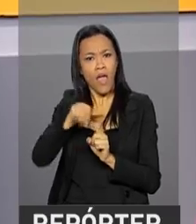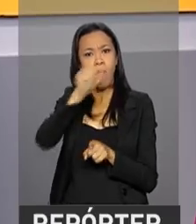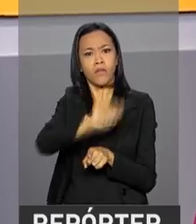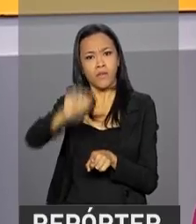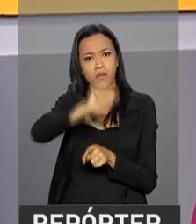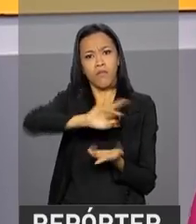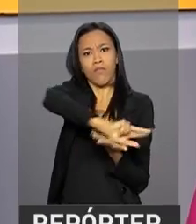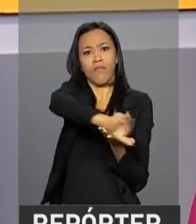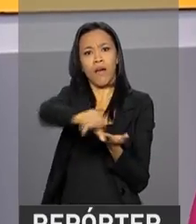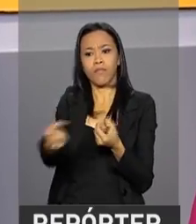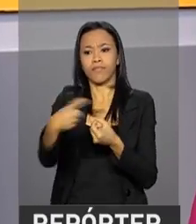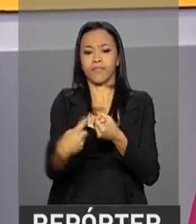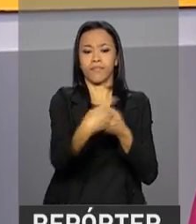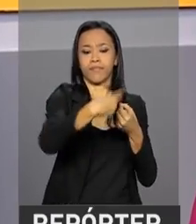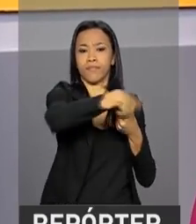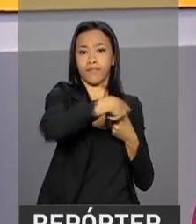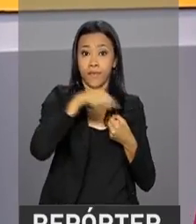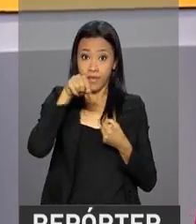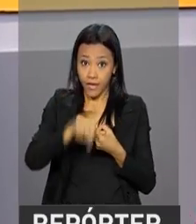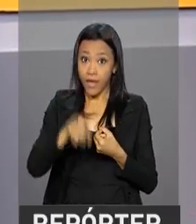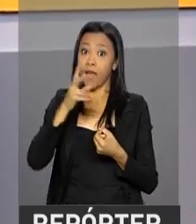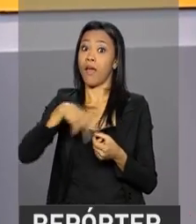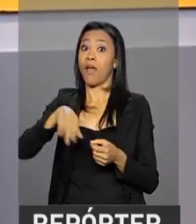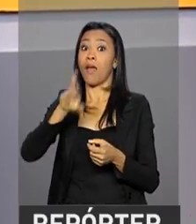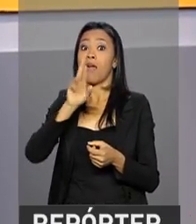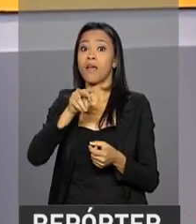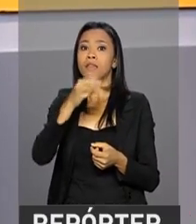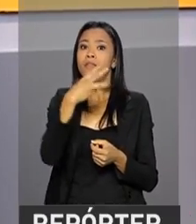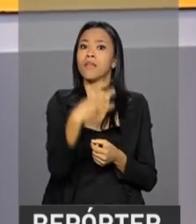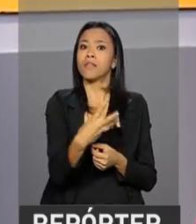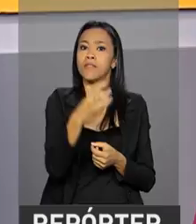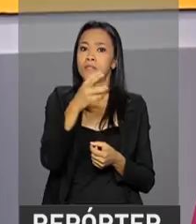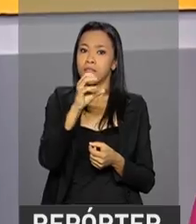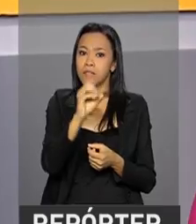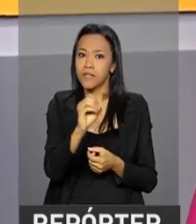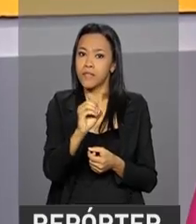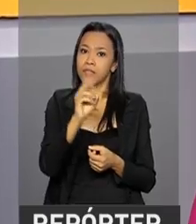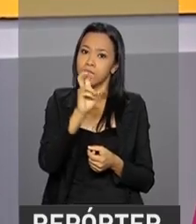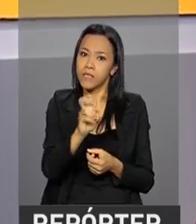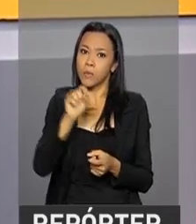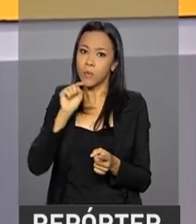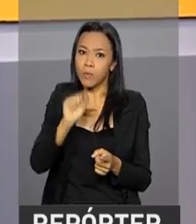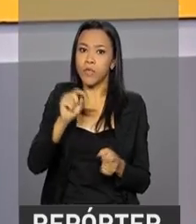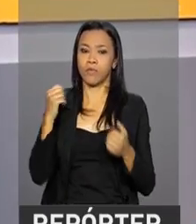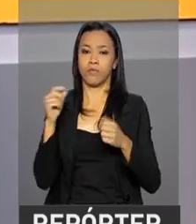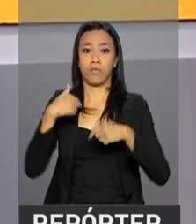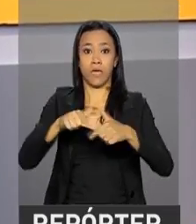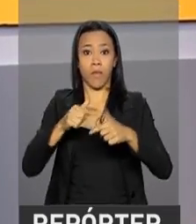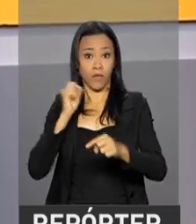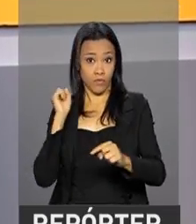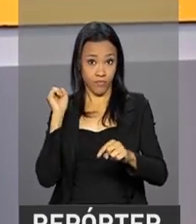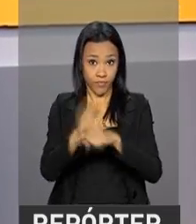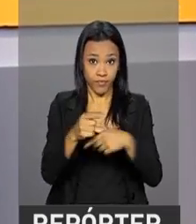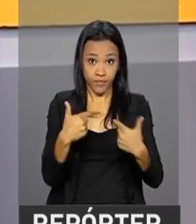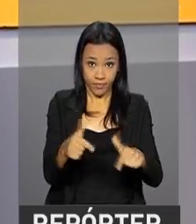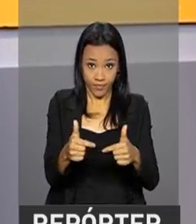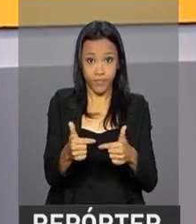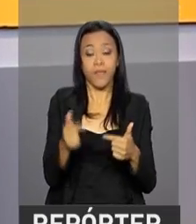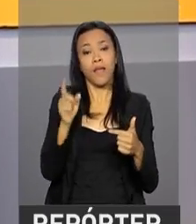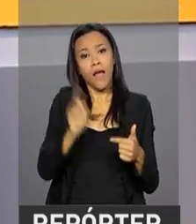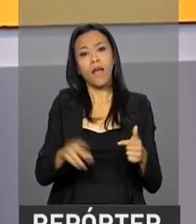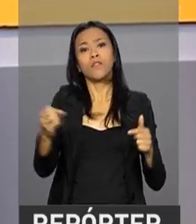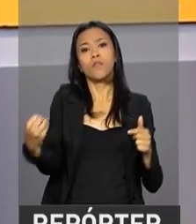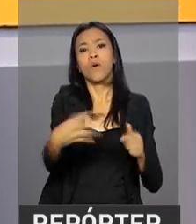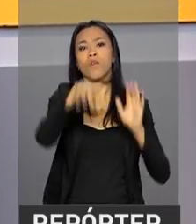são responsáveis pela geração de 305 mil empregos diretos. A nova legislação trabalhista será um